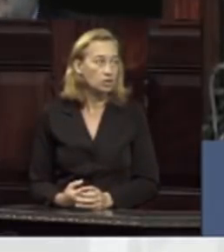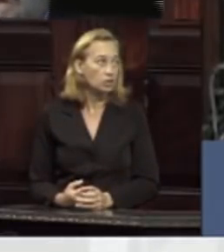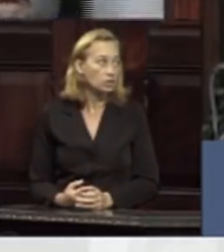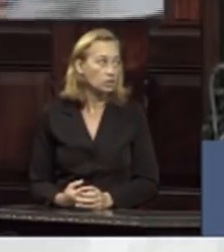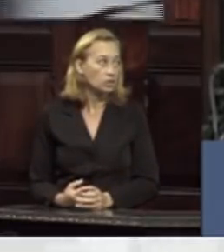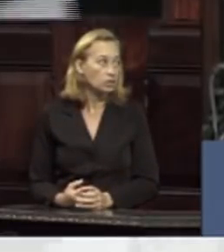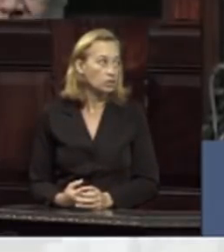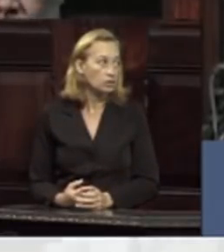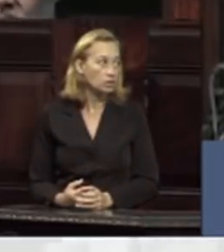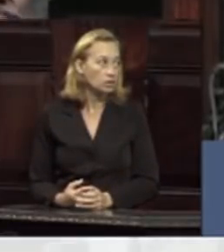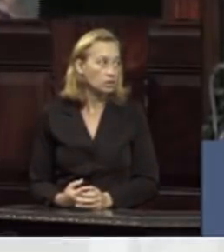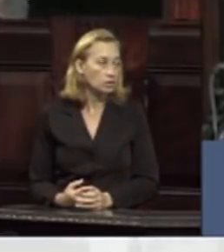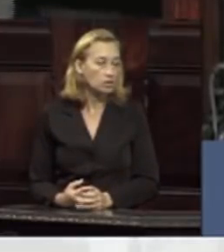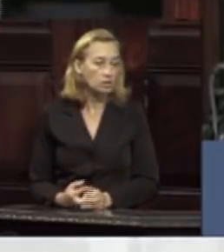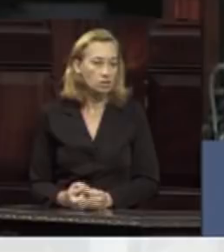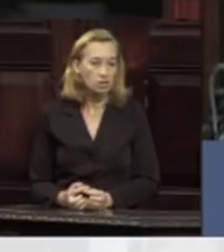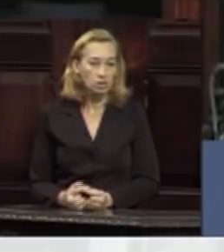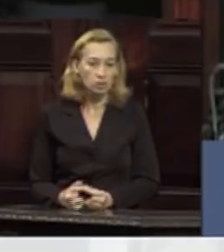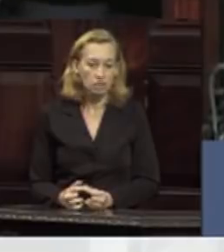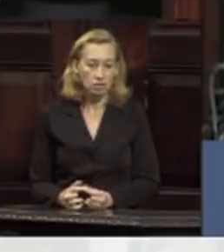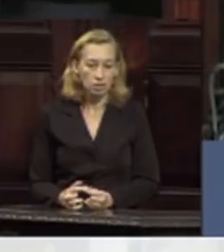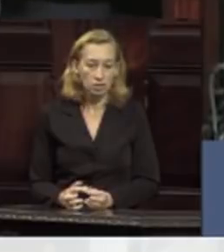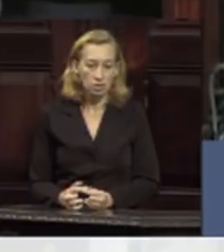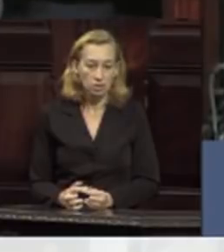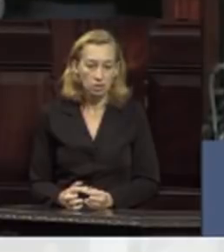Com os pareceres emitidos...